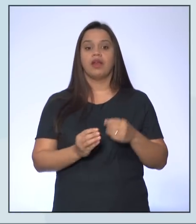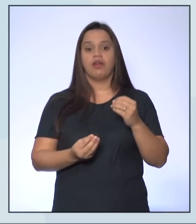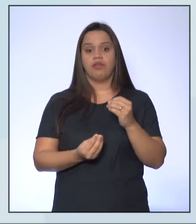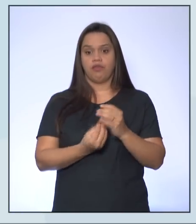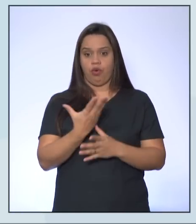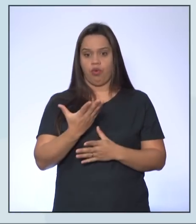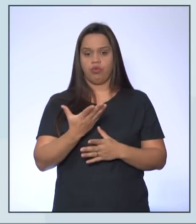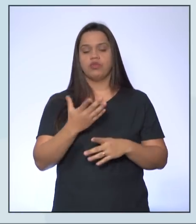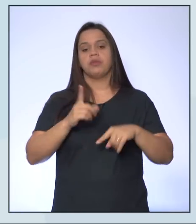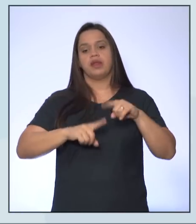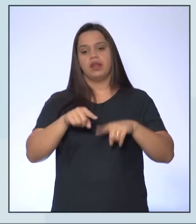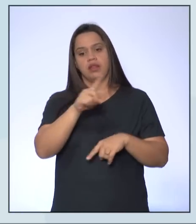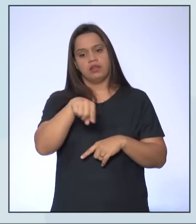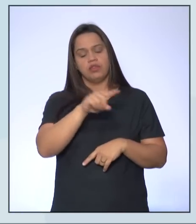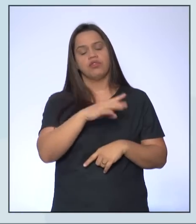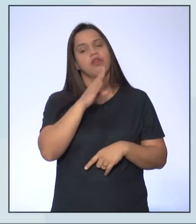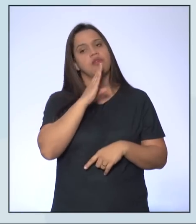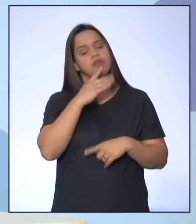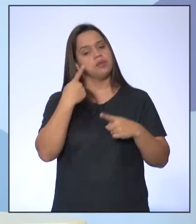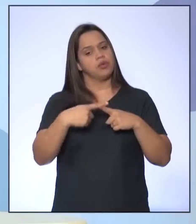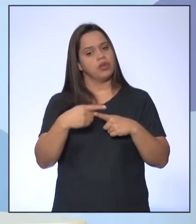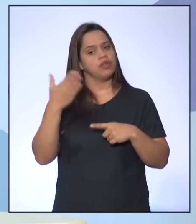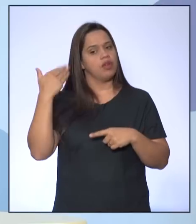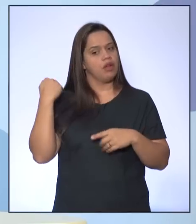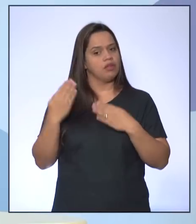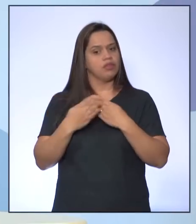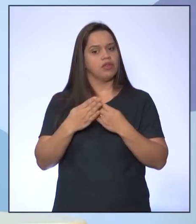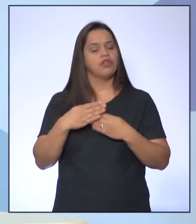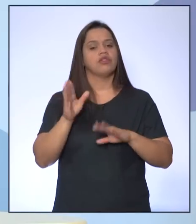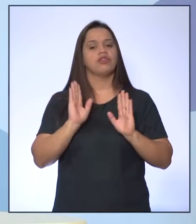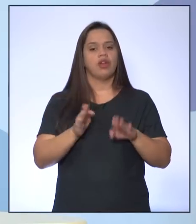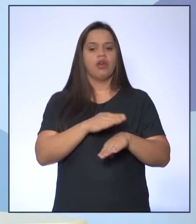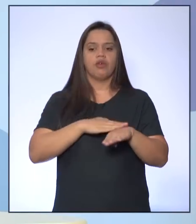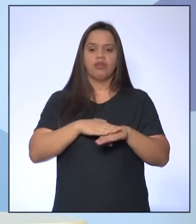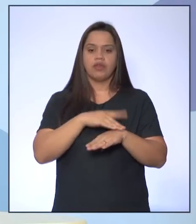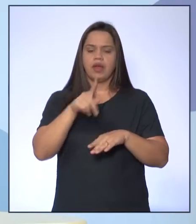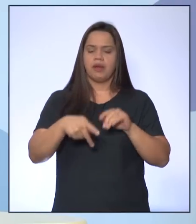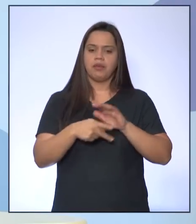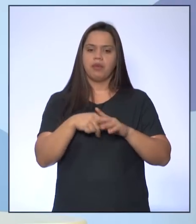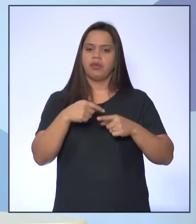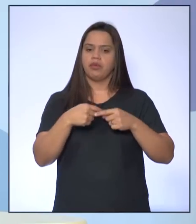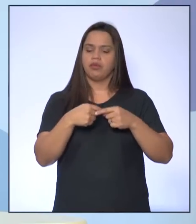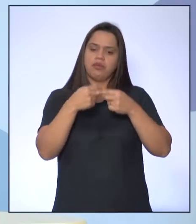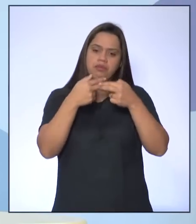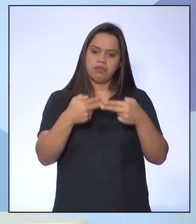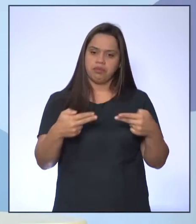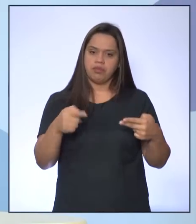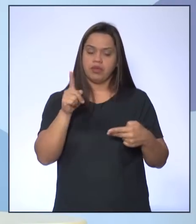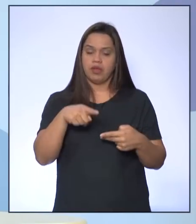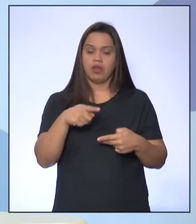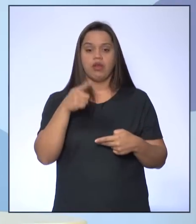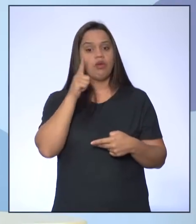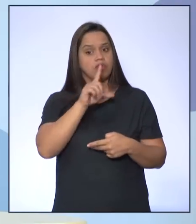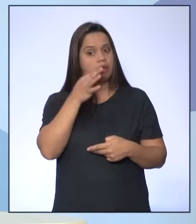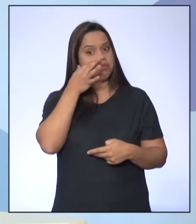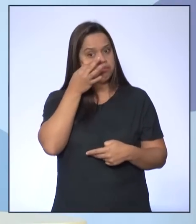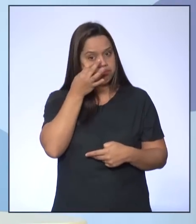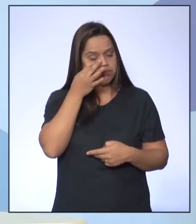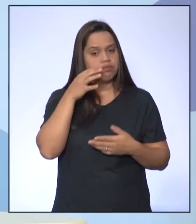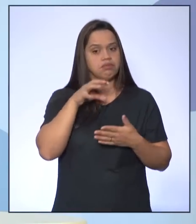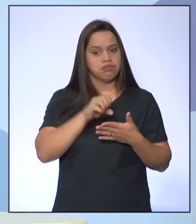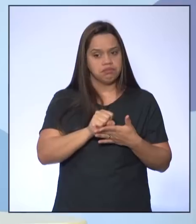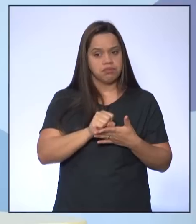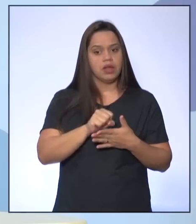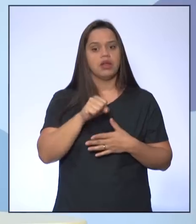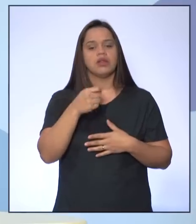materiais, vocês já sabem, porque na aula anterior falamos bastante sobre isso, são objetos, eles são concretos. Por exemplo, os